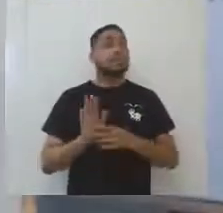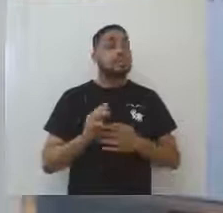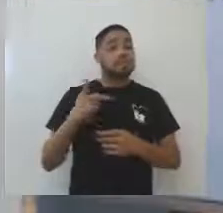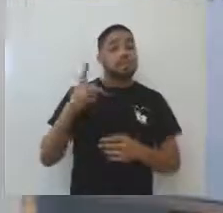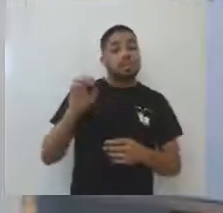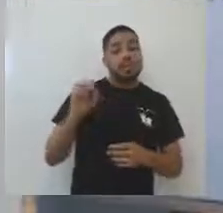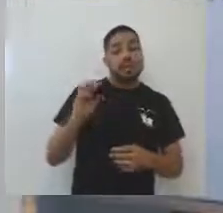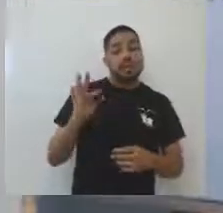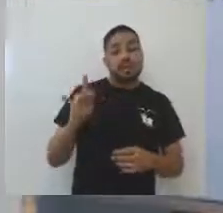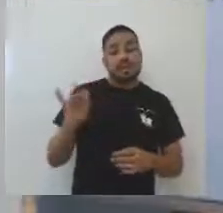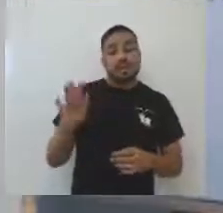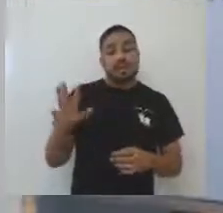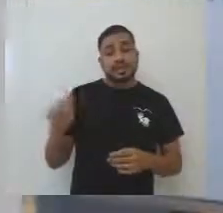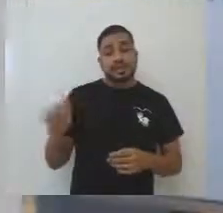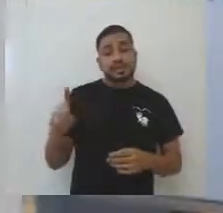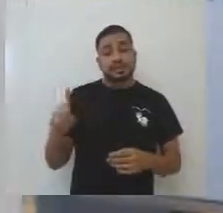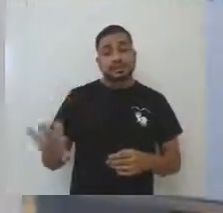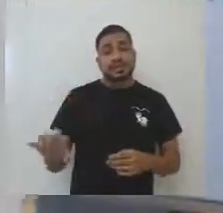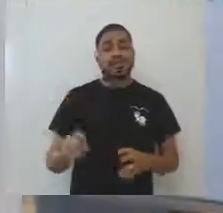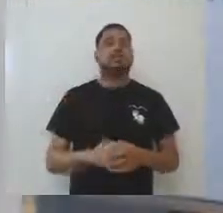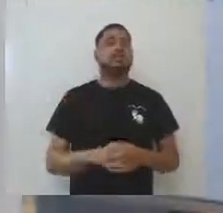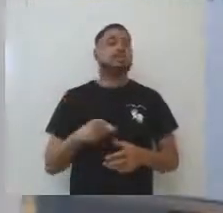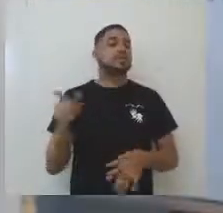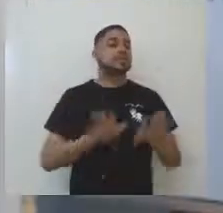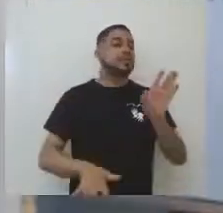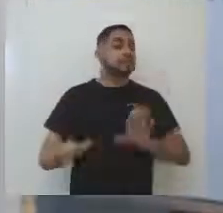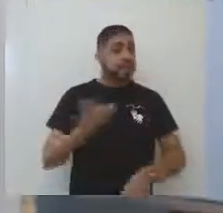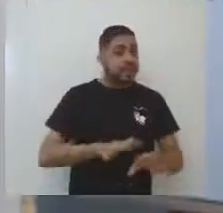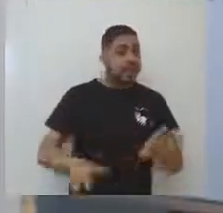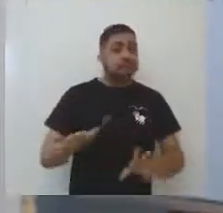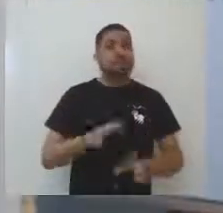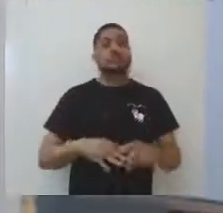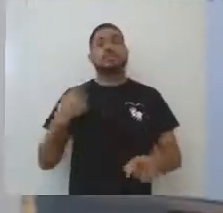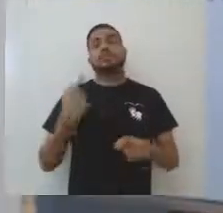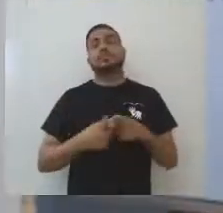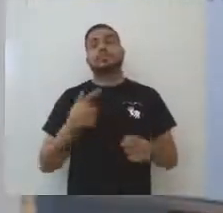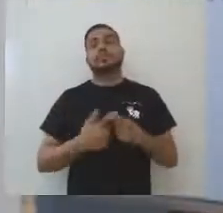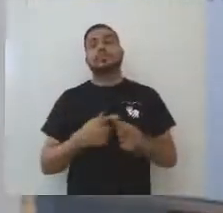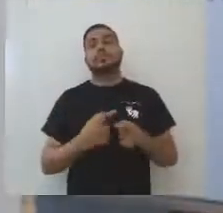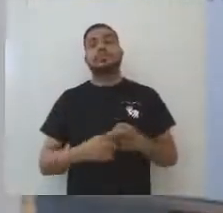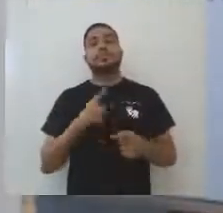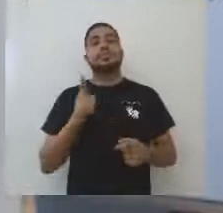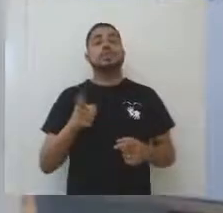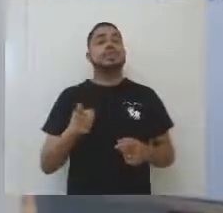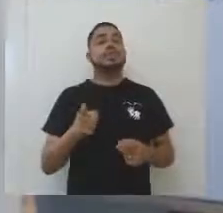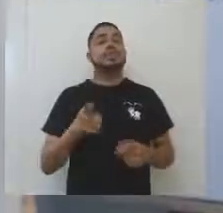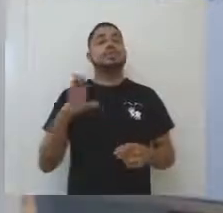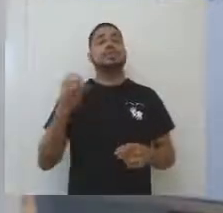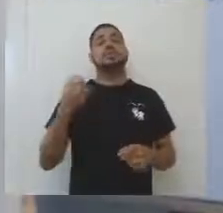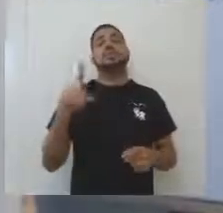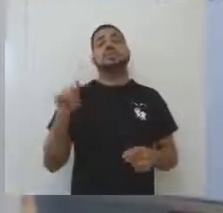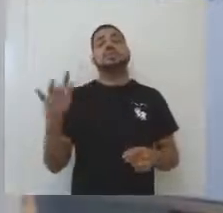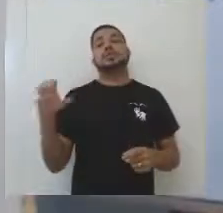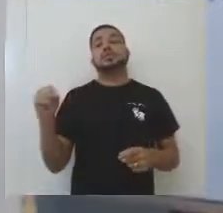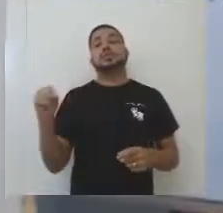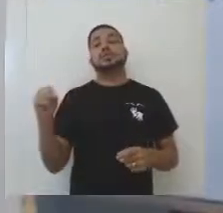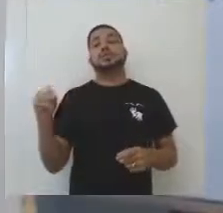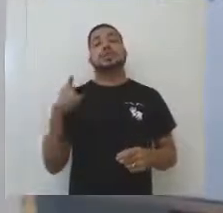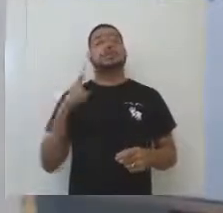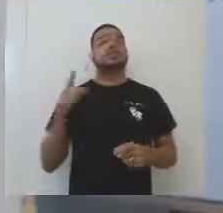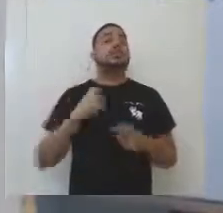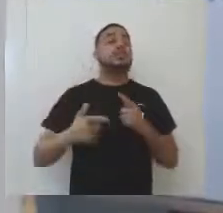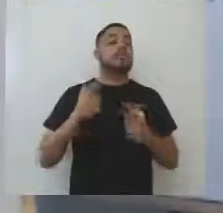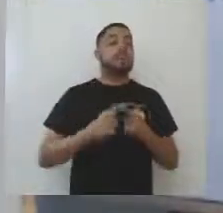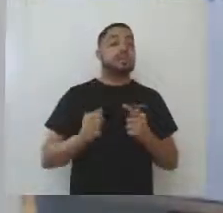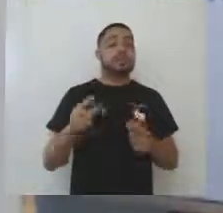probabilidade condicional. Eu sempre peço que vocês tenham muito cuidado com ela, muito, porque assim, ela é uma condição, ou melhor, ele é um problema